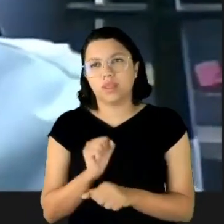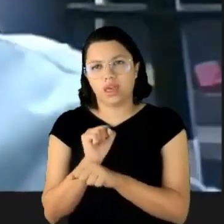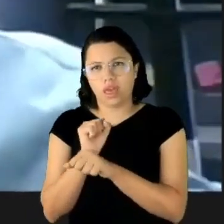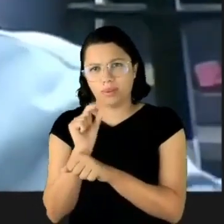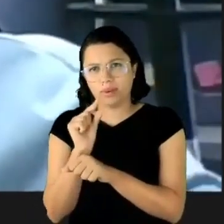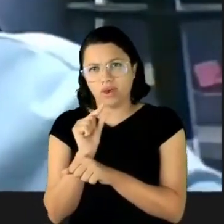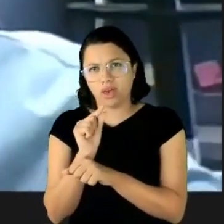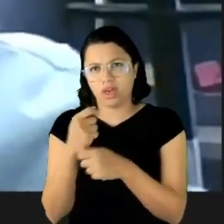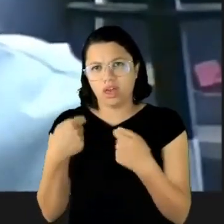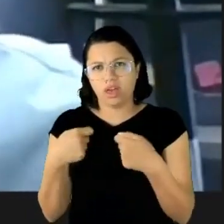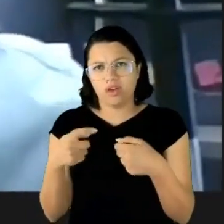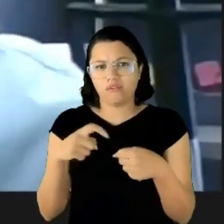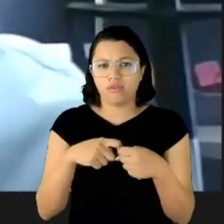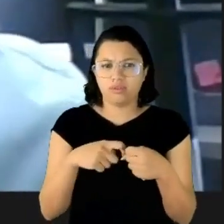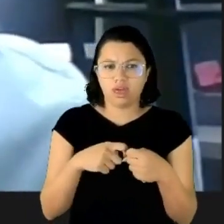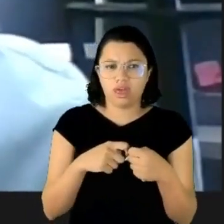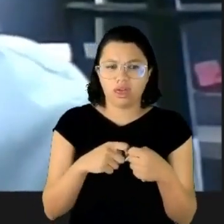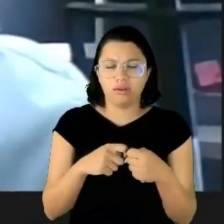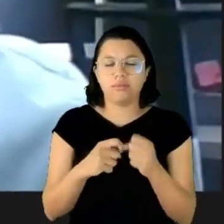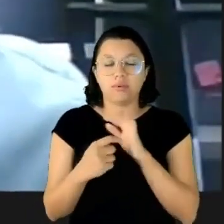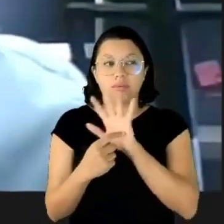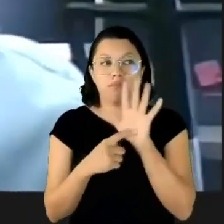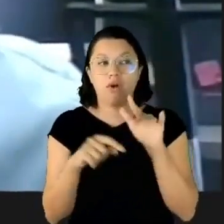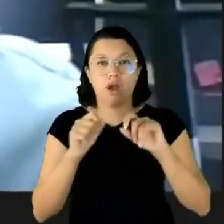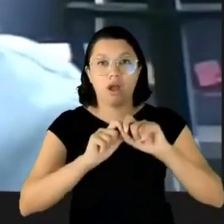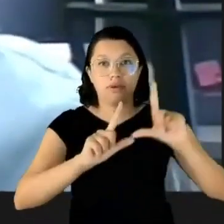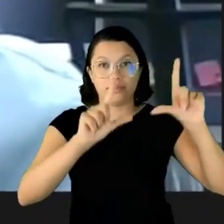só que preciso voltar para compartilhar a tela